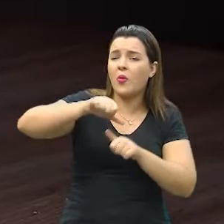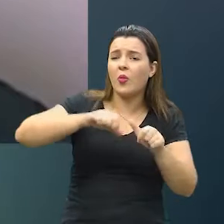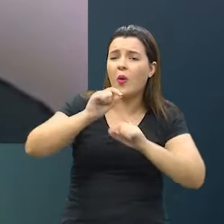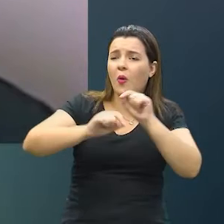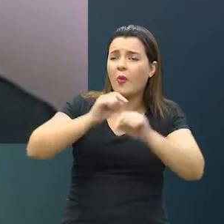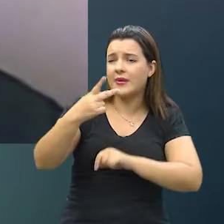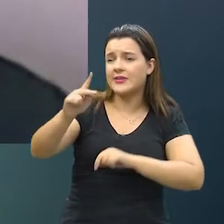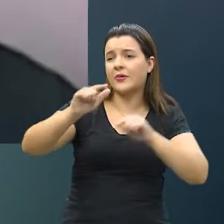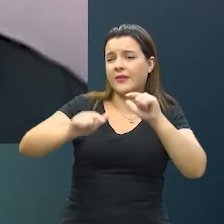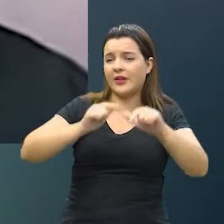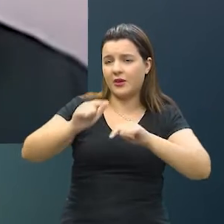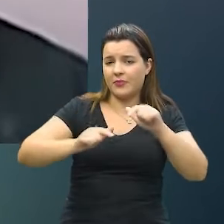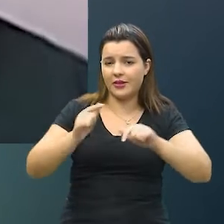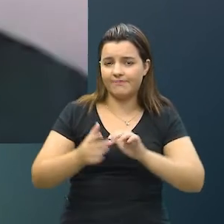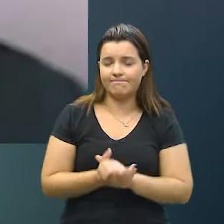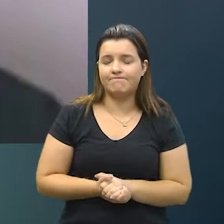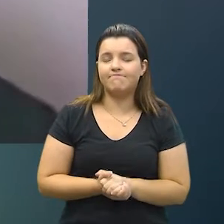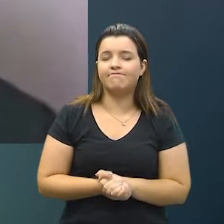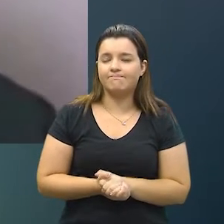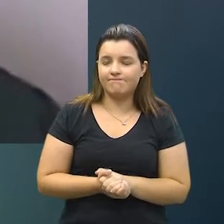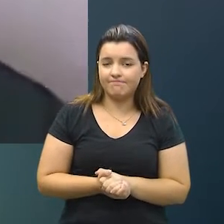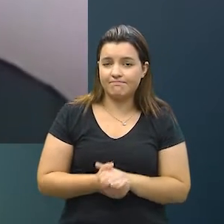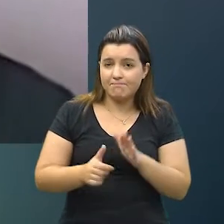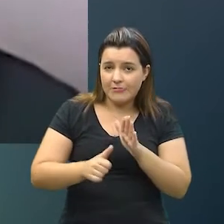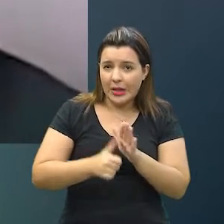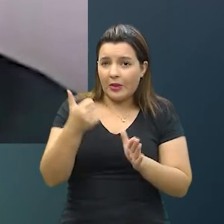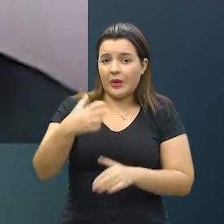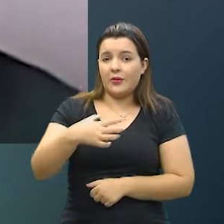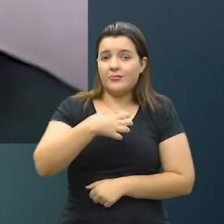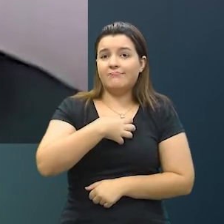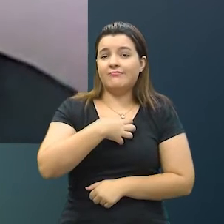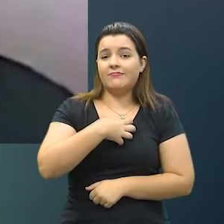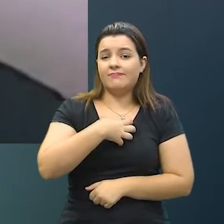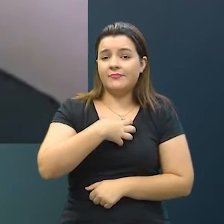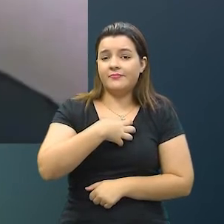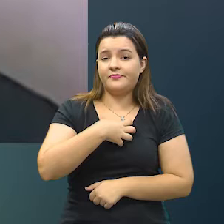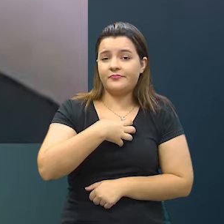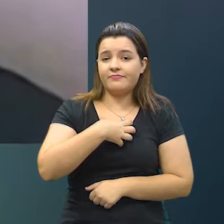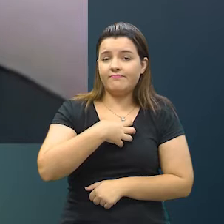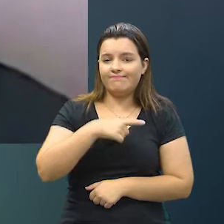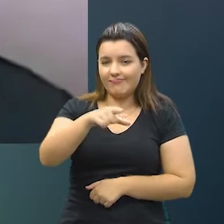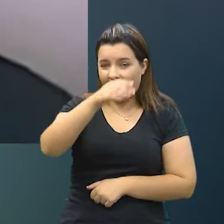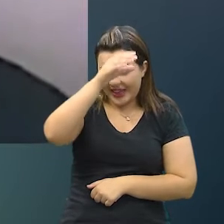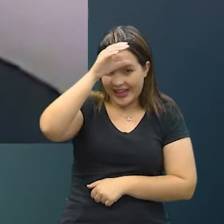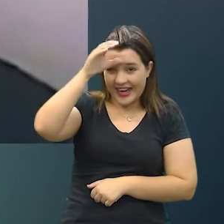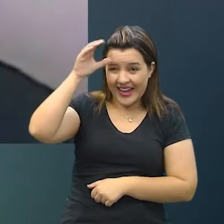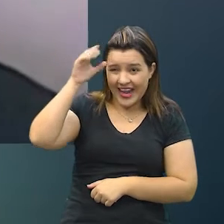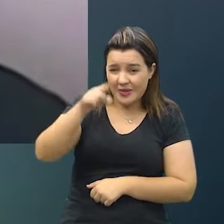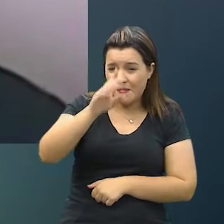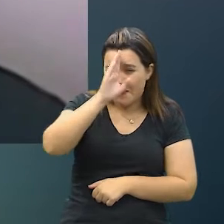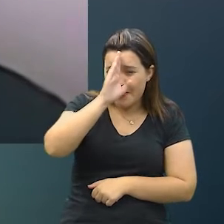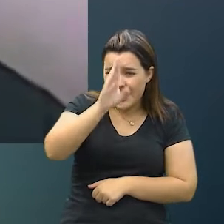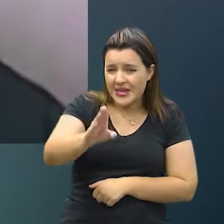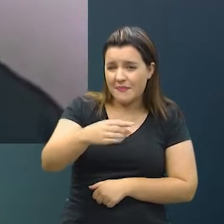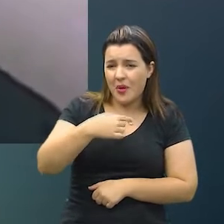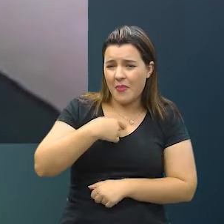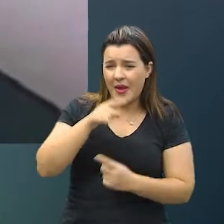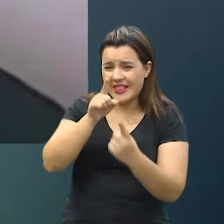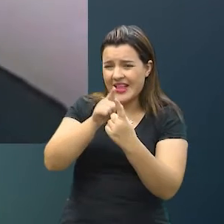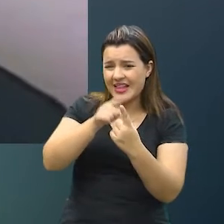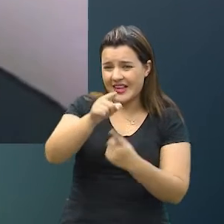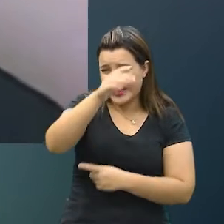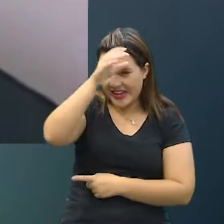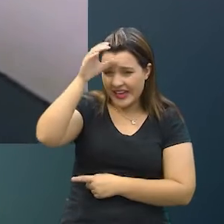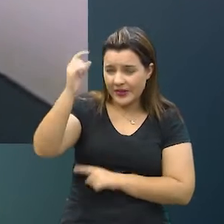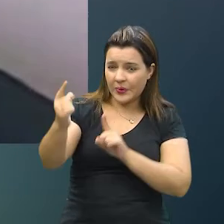mudado? O primeiro grande impacto que a gente sofreu foi o cliente nosso, o principal cliente, chegar na